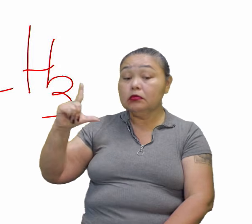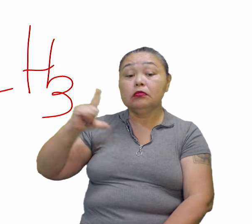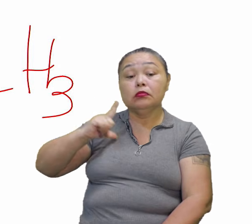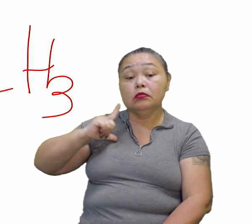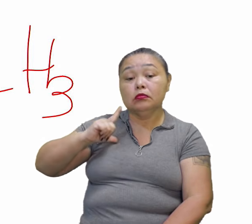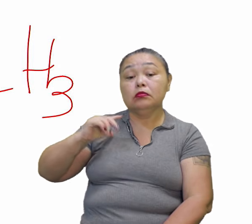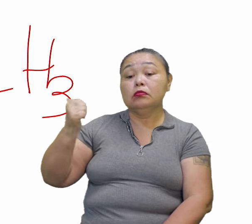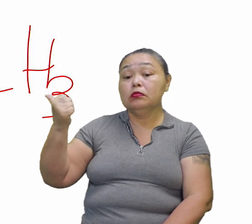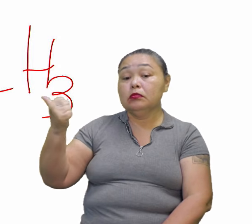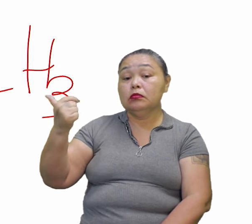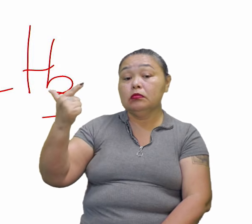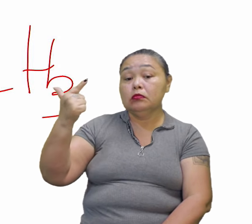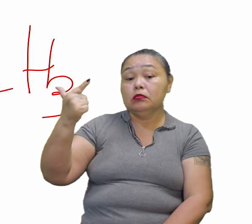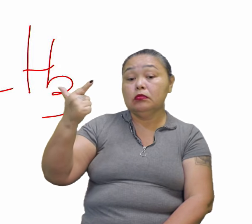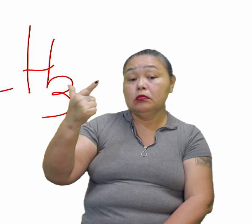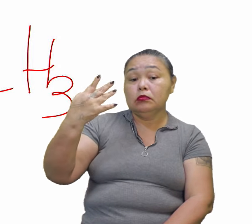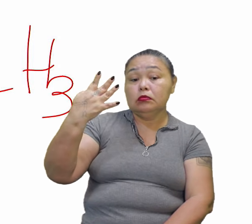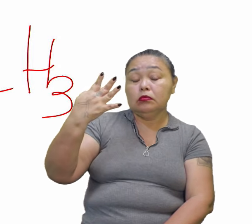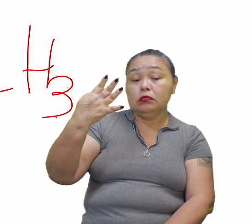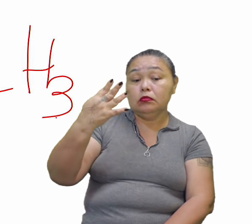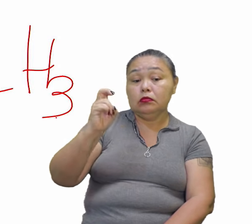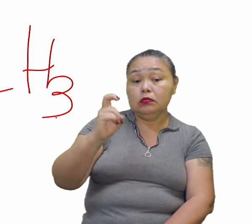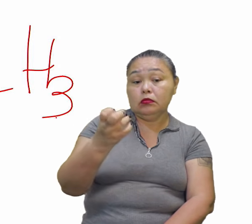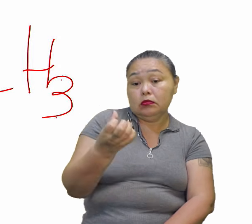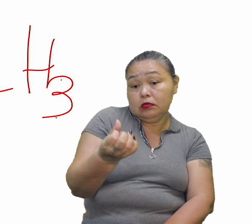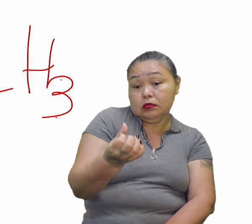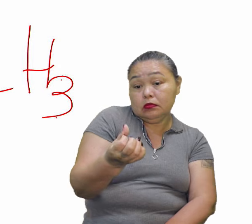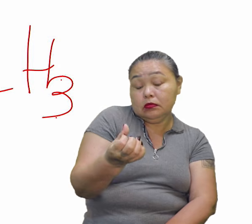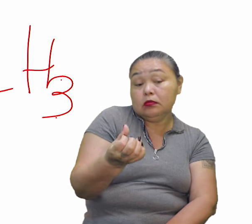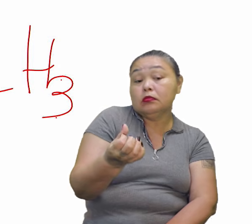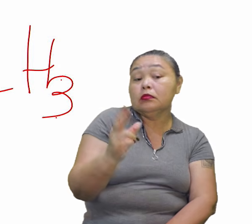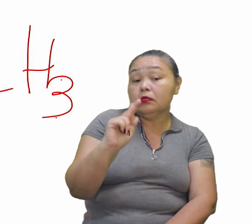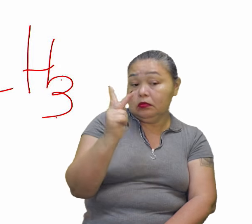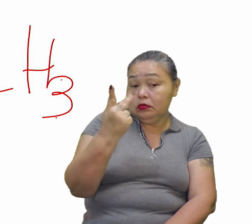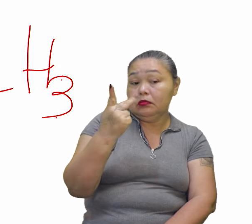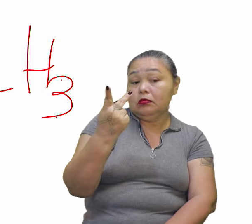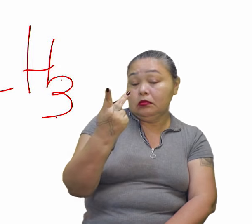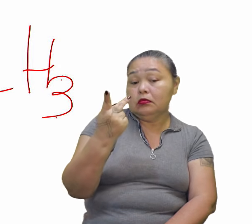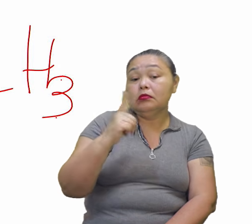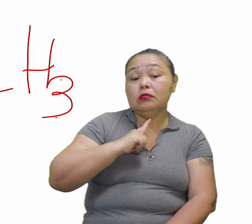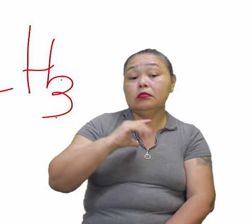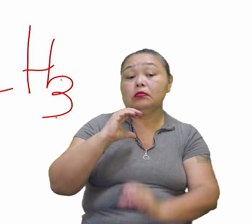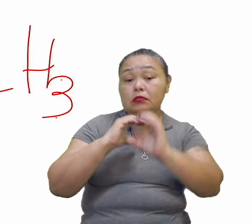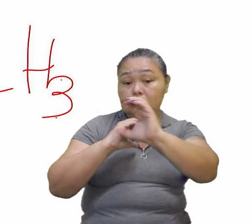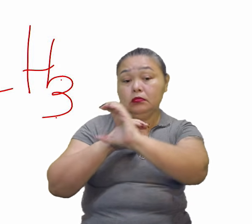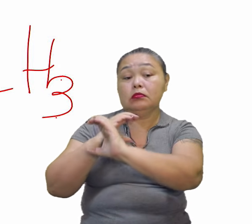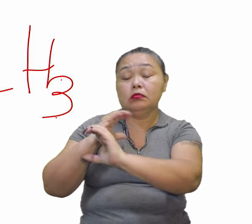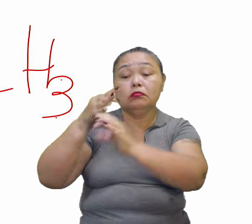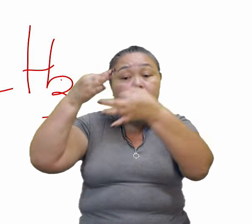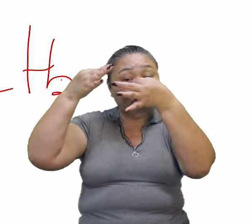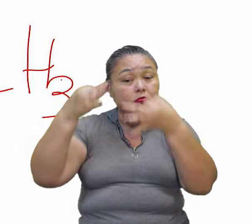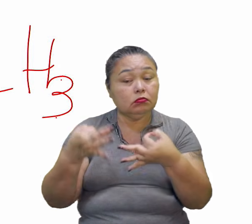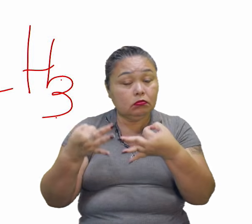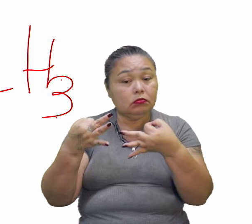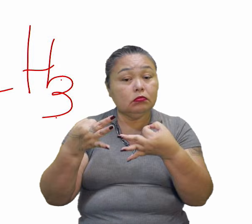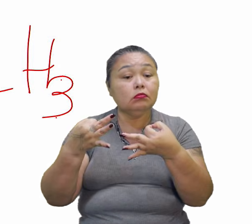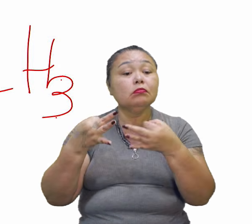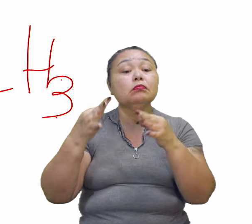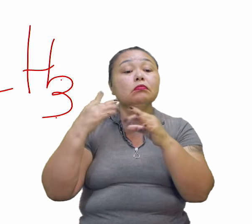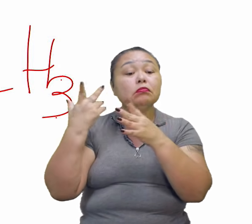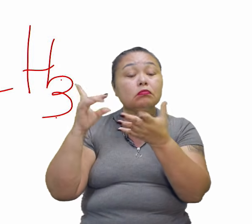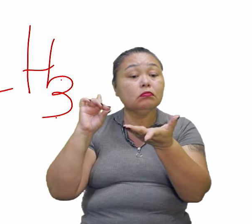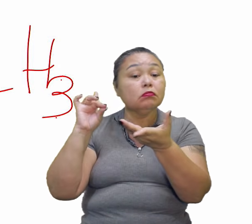tenho 1, 2, 3, 4, 5, 6 hidrogênios e 3 carbonos, que é certinho a